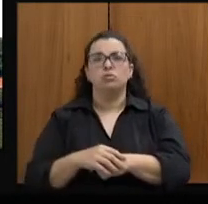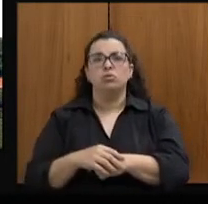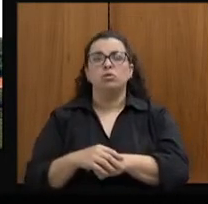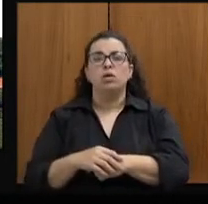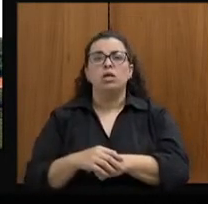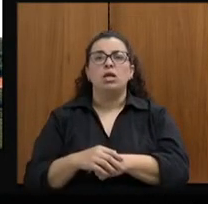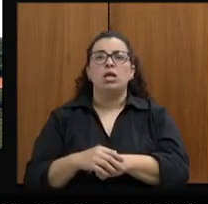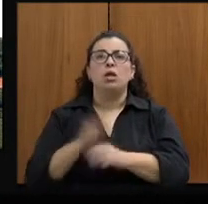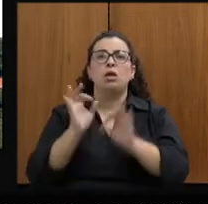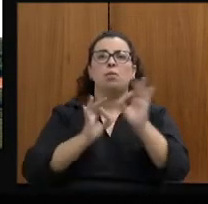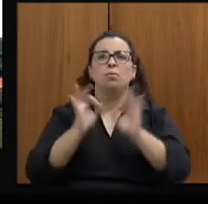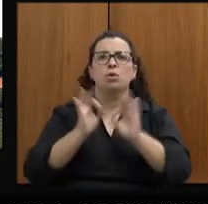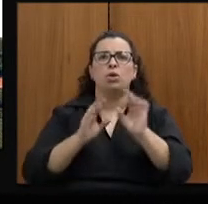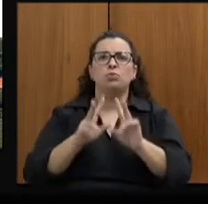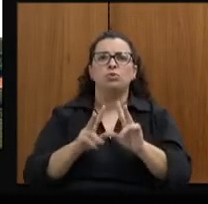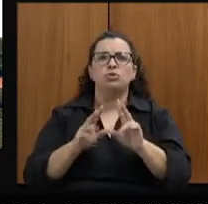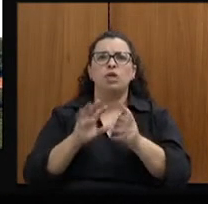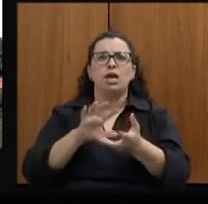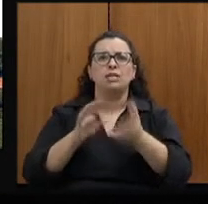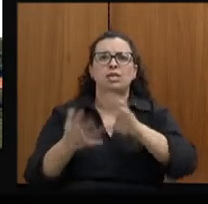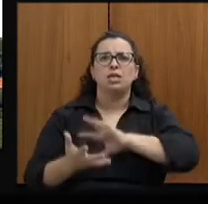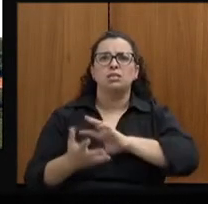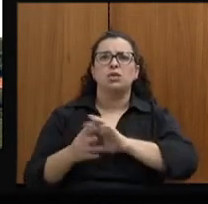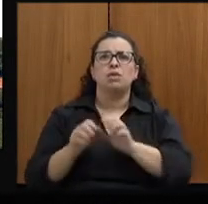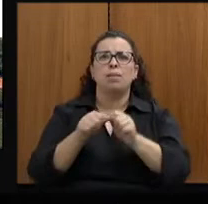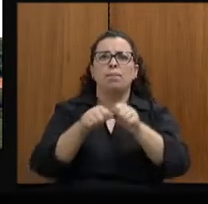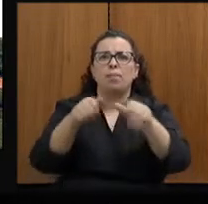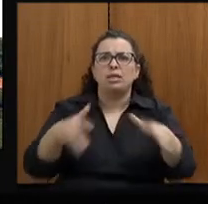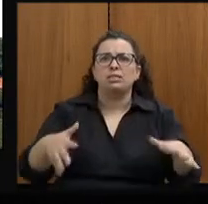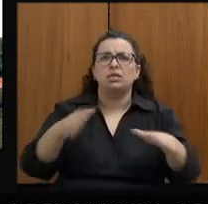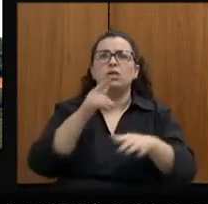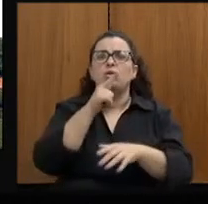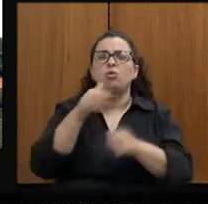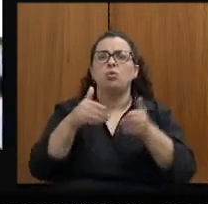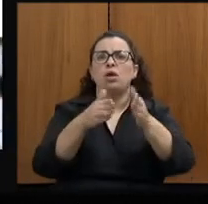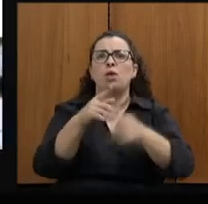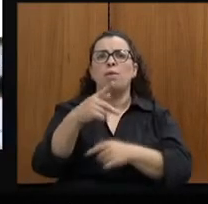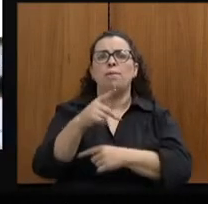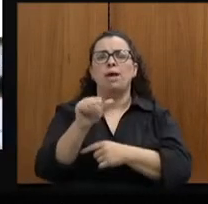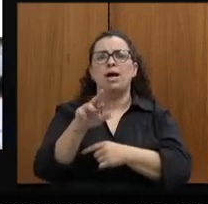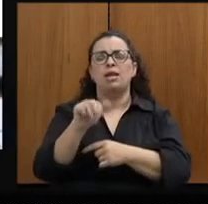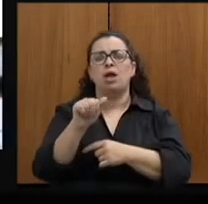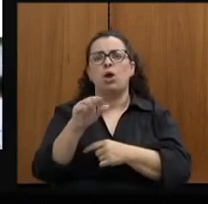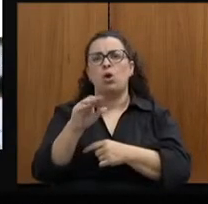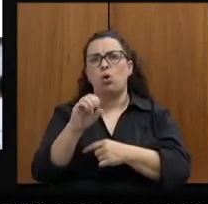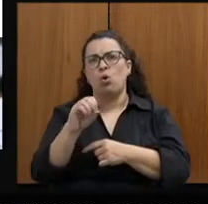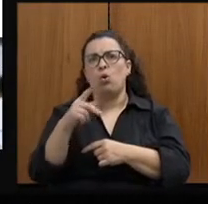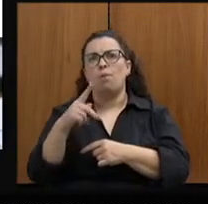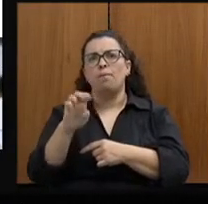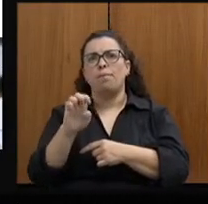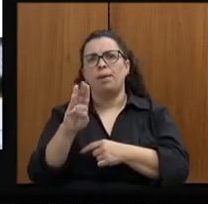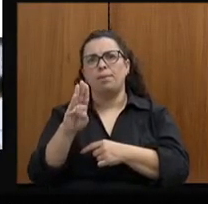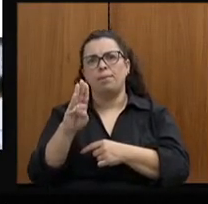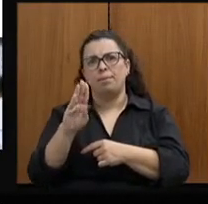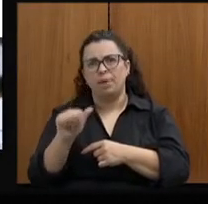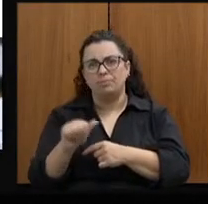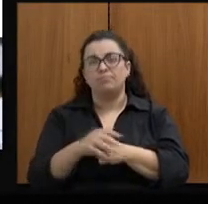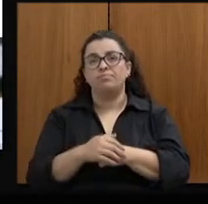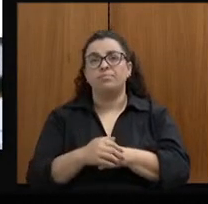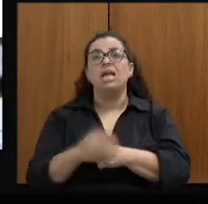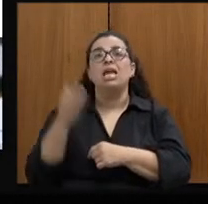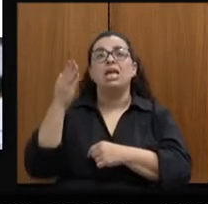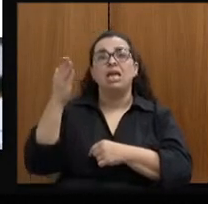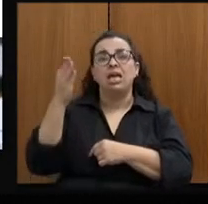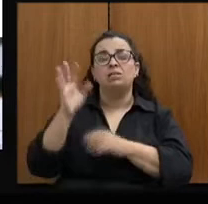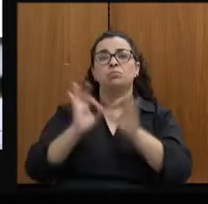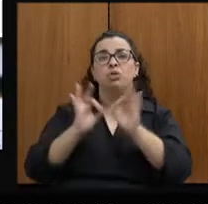e fortalecimento dos serviços socioassistenciais municipais. Por favor. E aí, deputado,